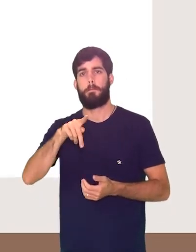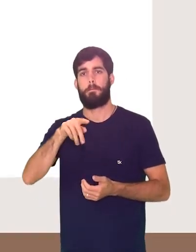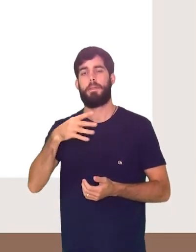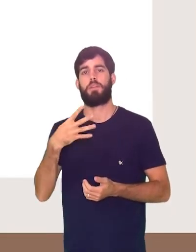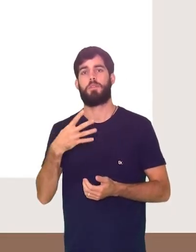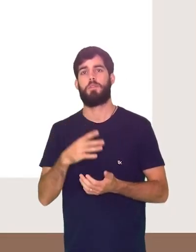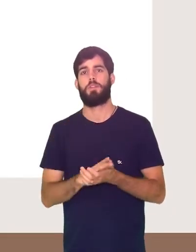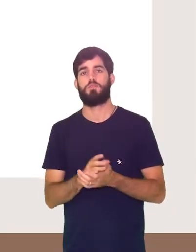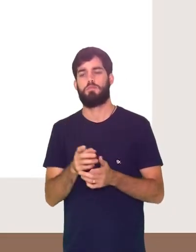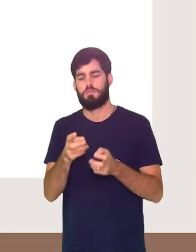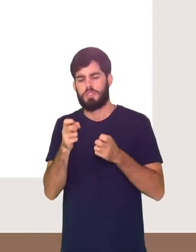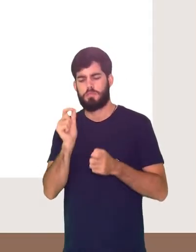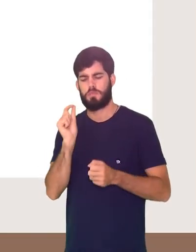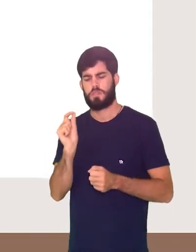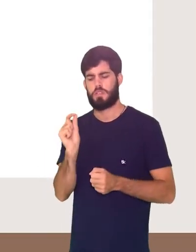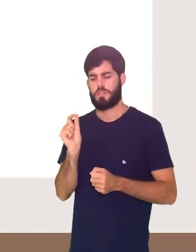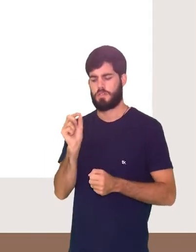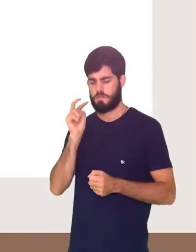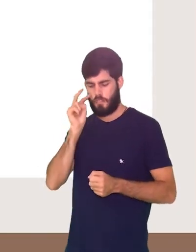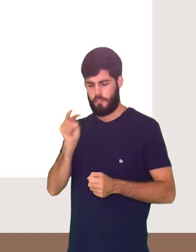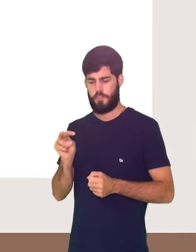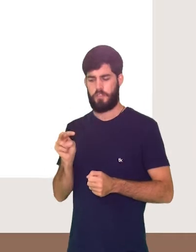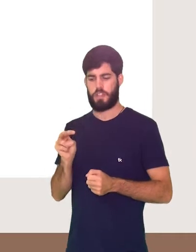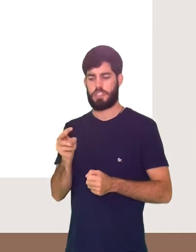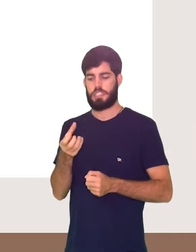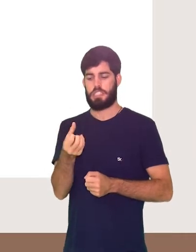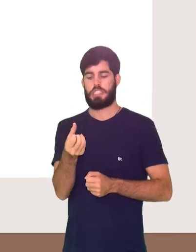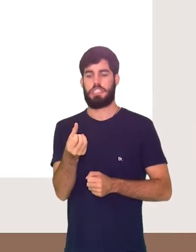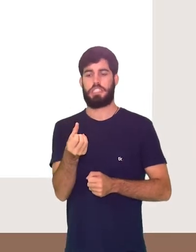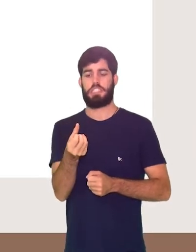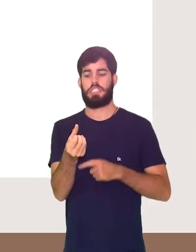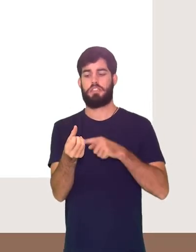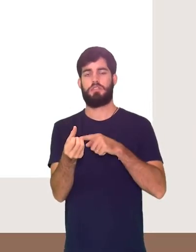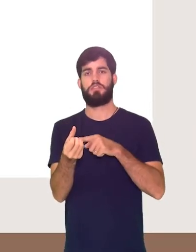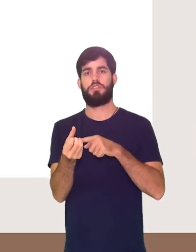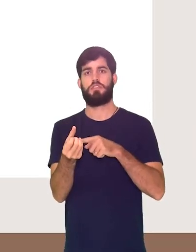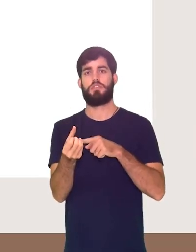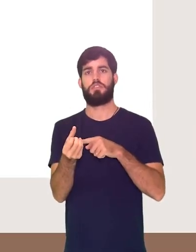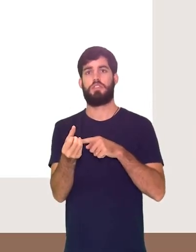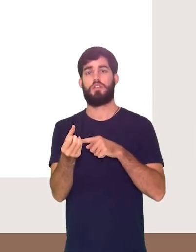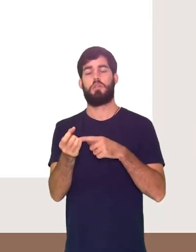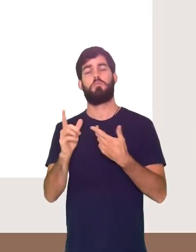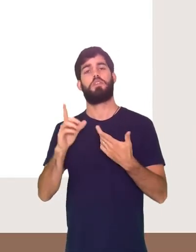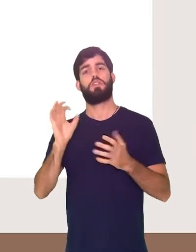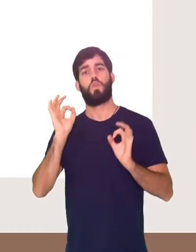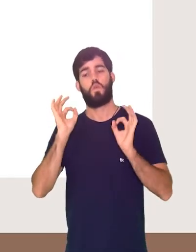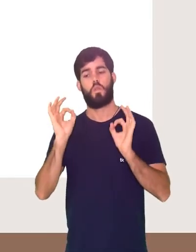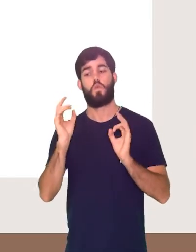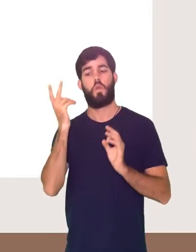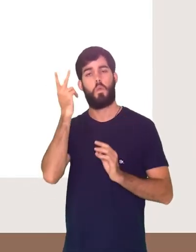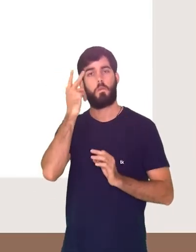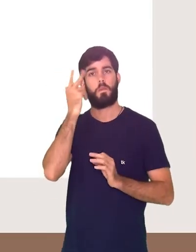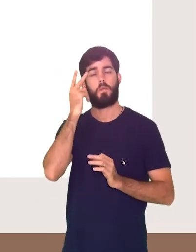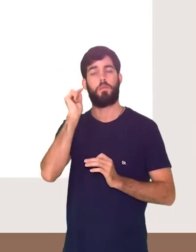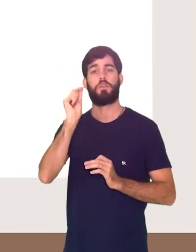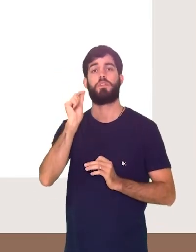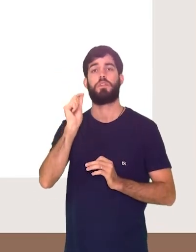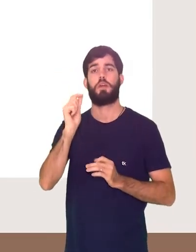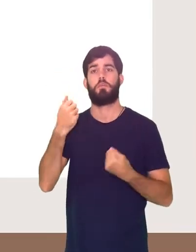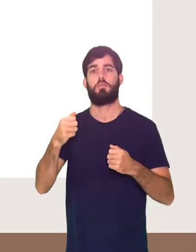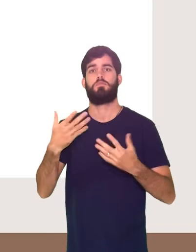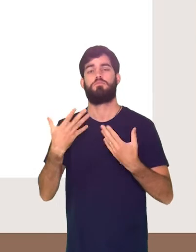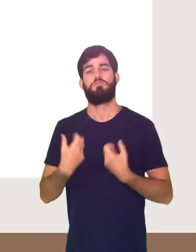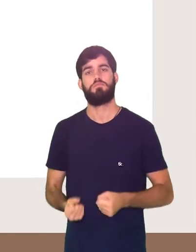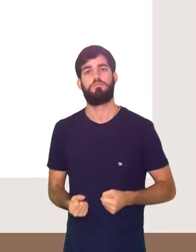A gente percebe que quem tem 6 elétrons na última camada, para ficar estável, precisa receber